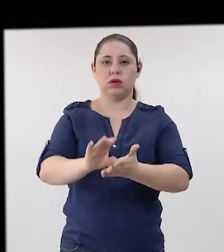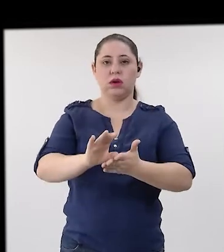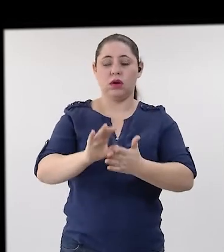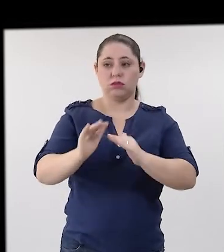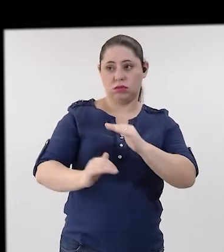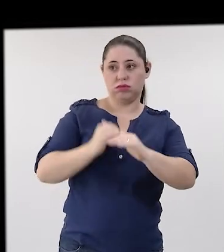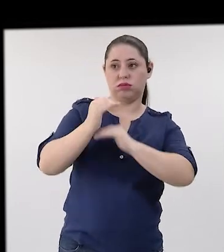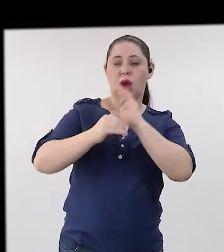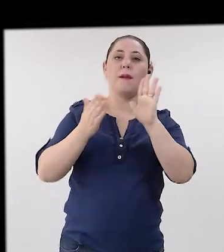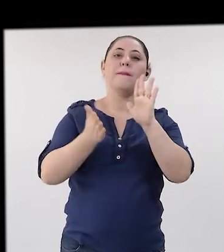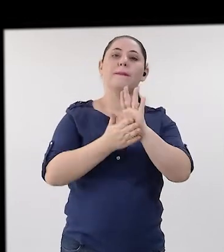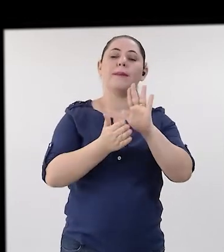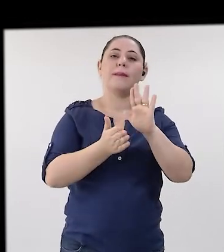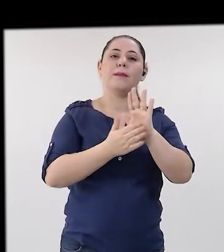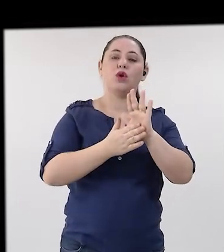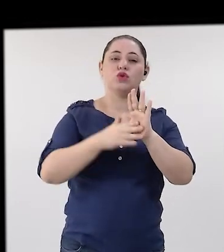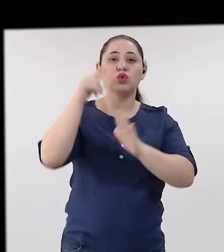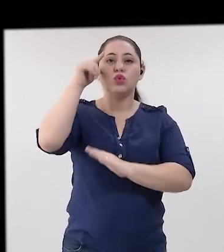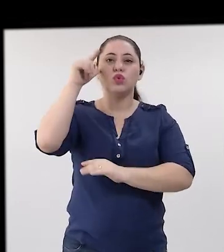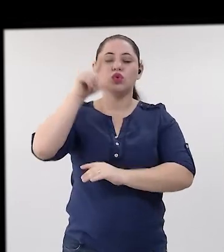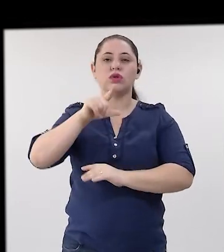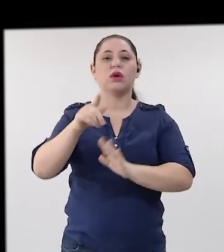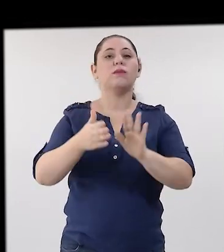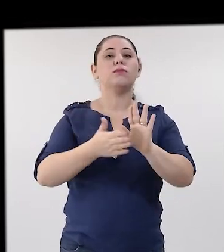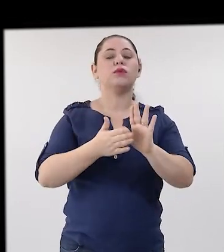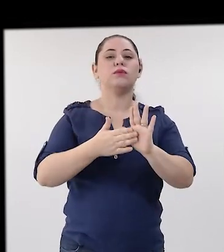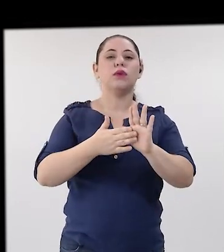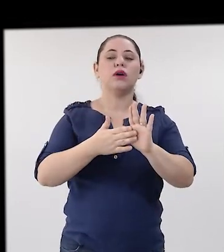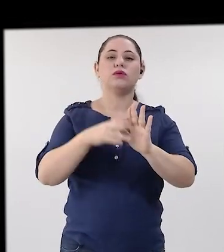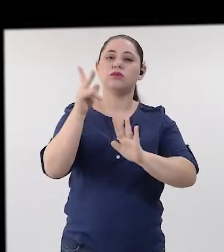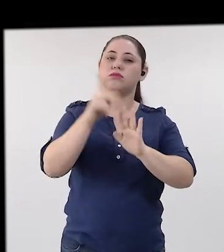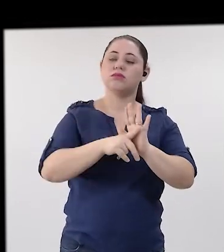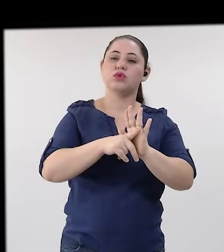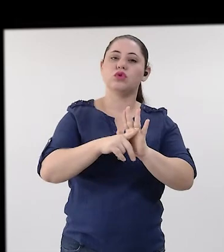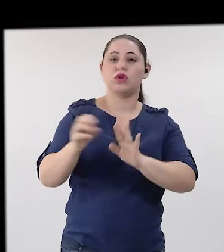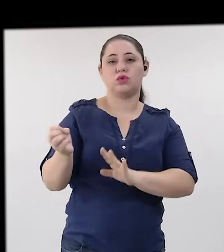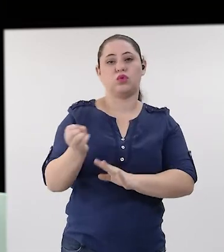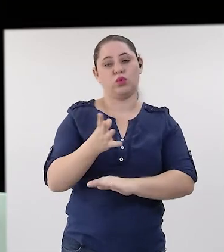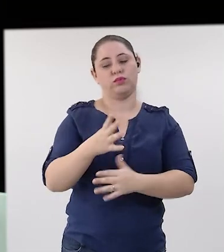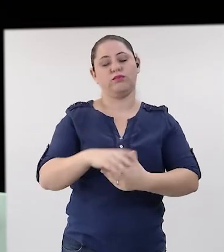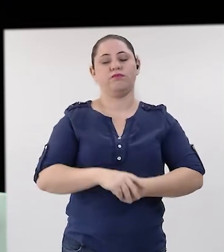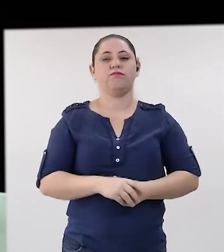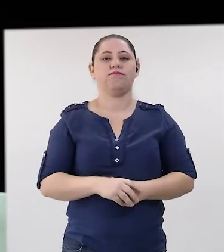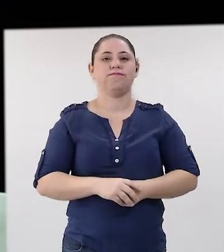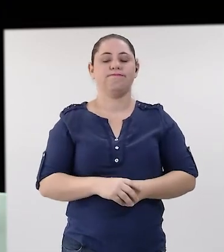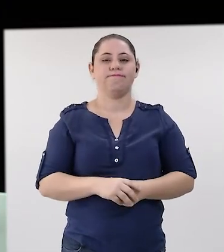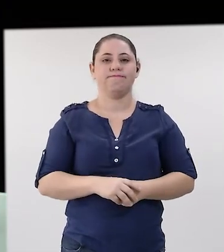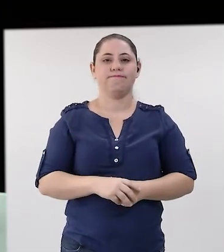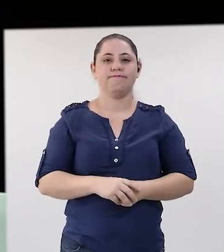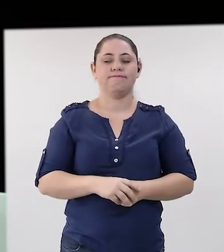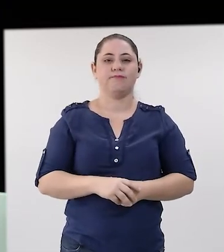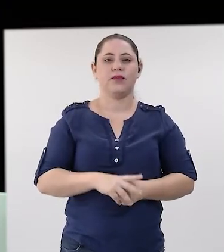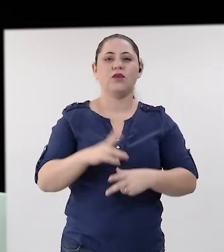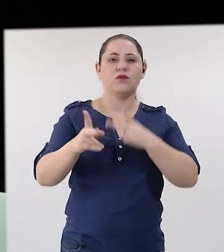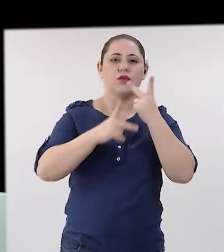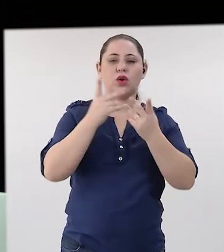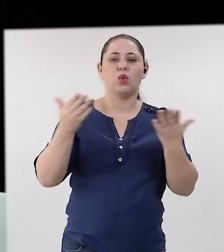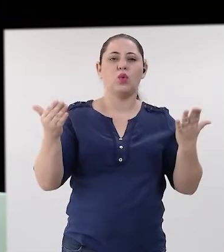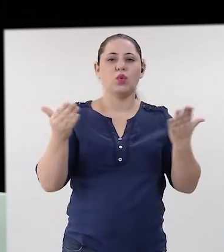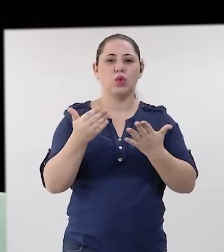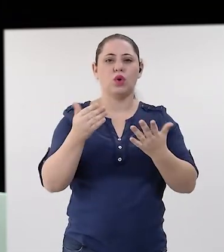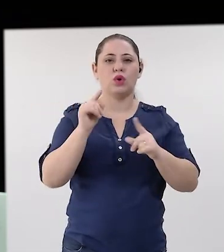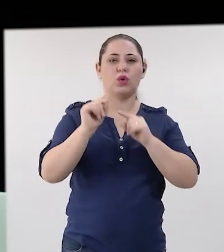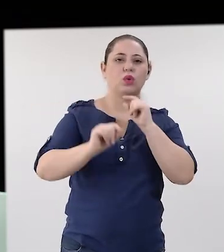estar alavancando então a proposta e realmente alcançar aquilo que a gente está propondo no projeto original. Bom, eu falei agora há